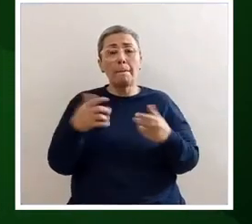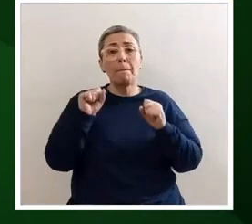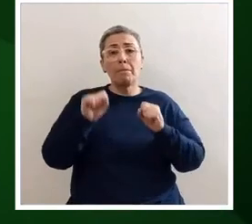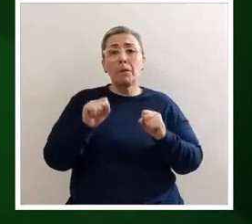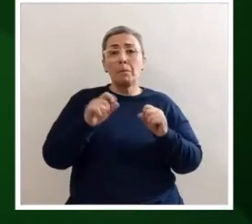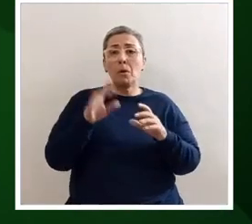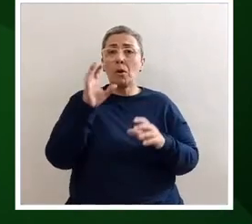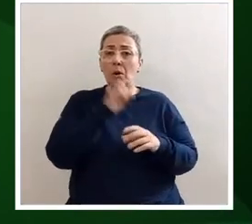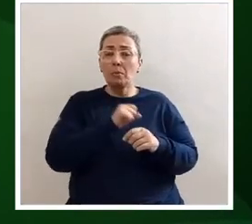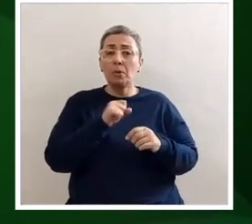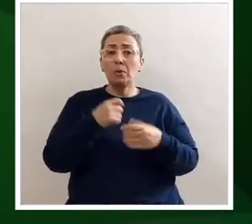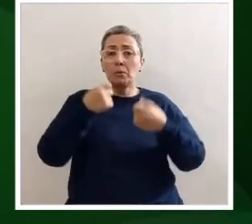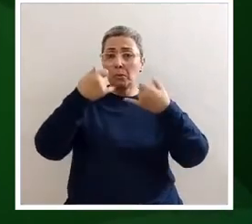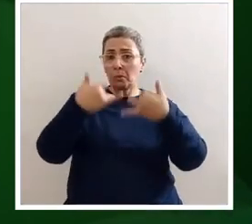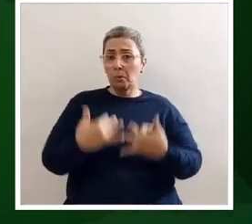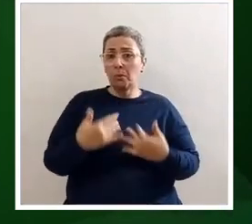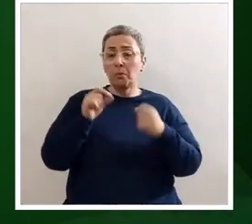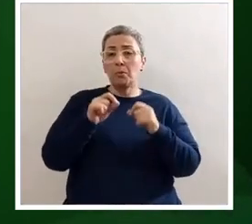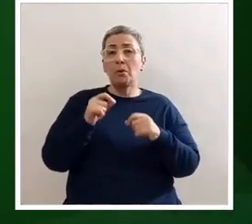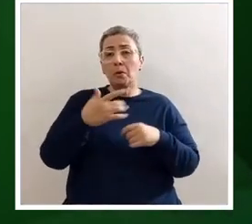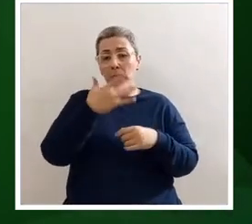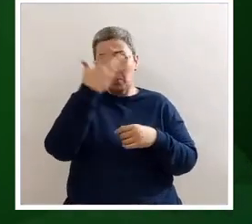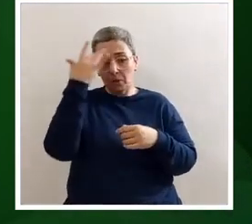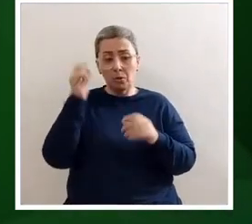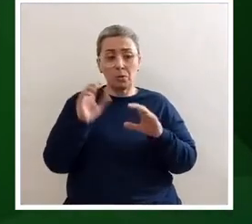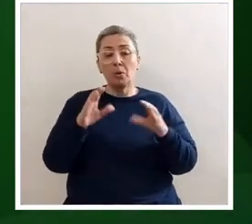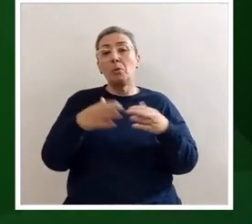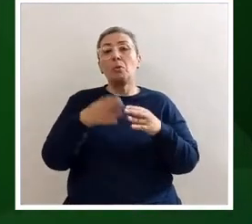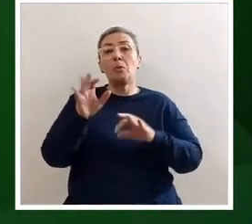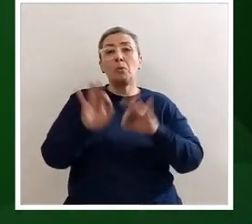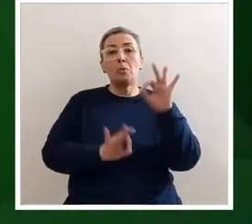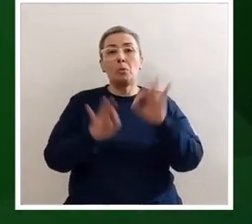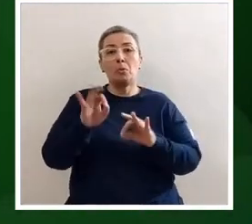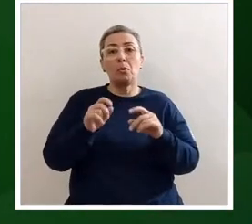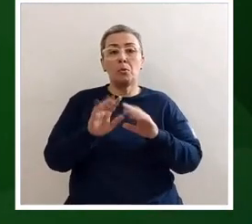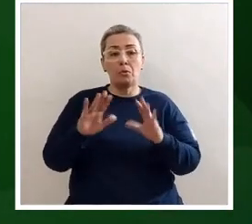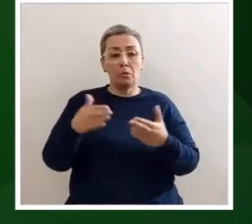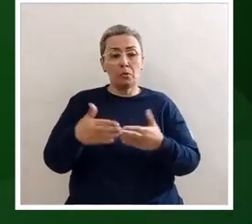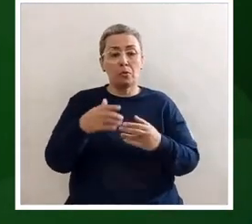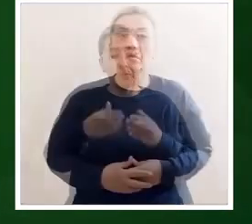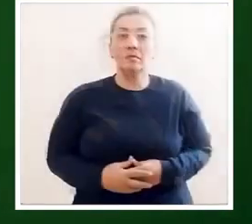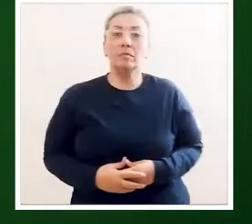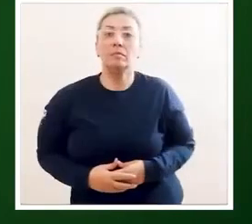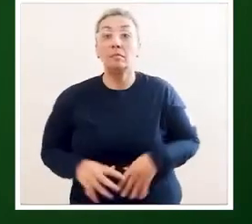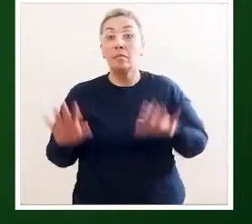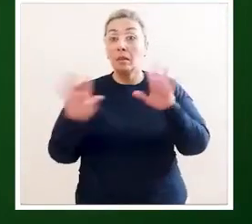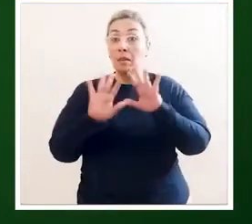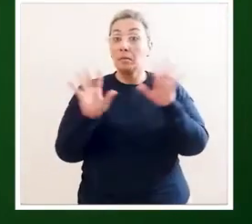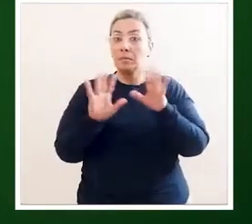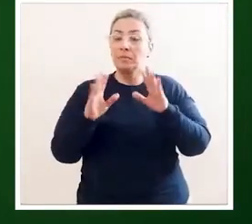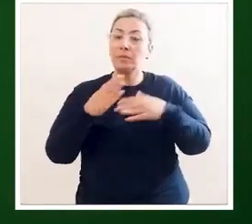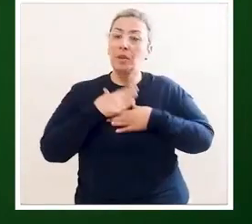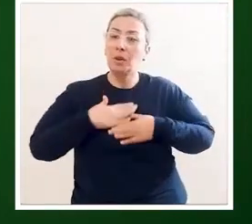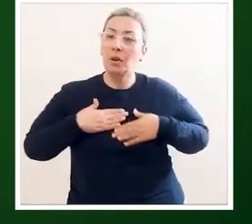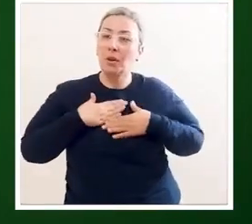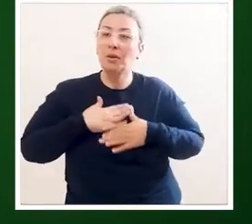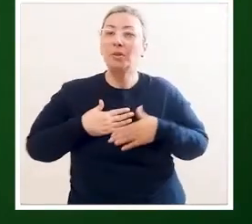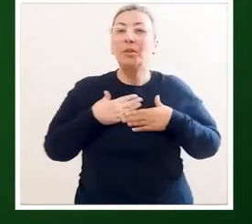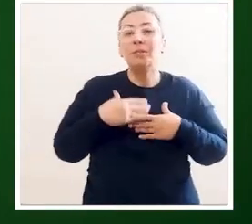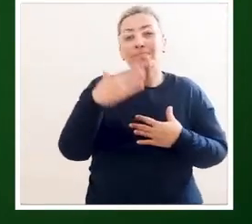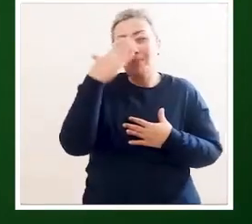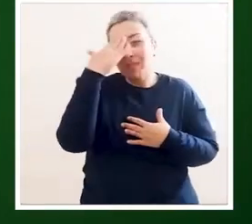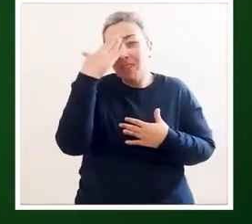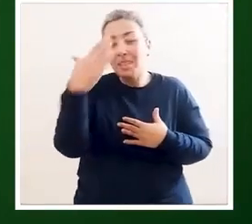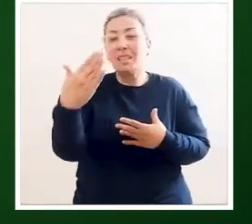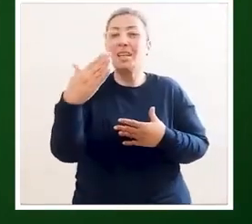rápidas pronunciamentos os integrantes do comitê de organização do fórum por favor Olá gostaria